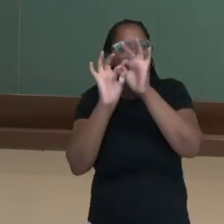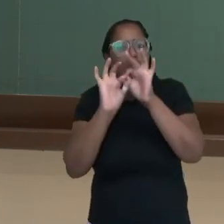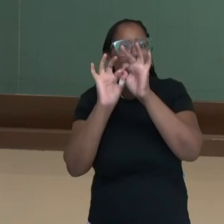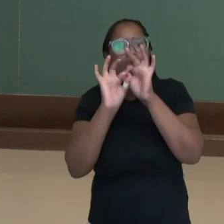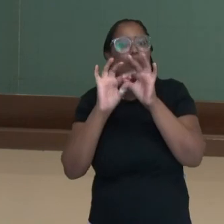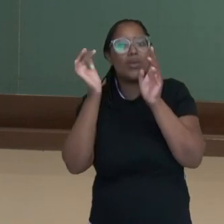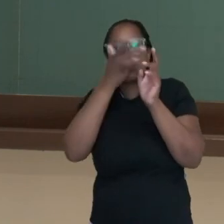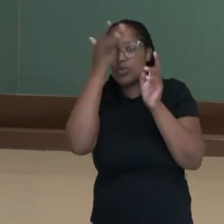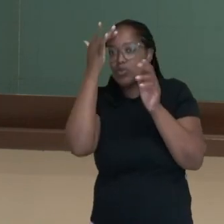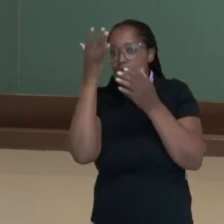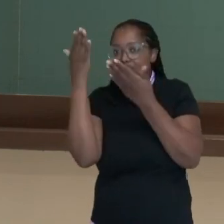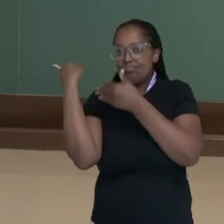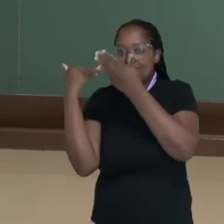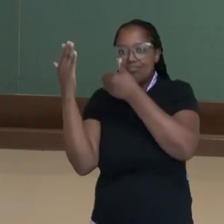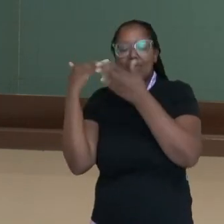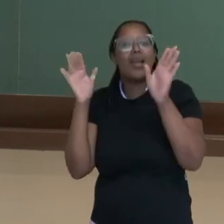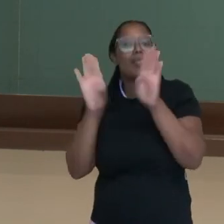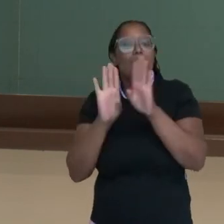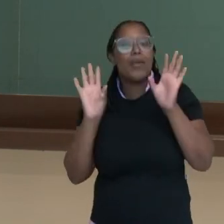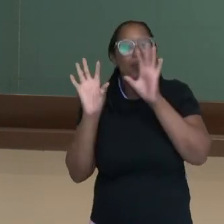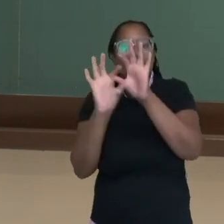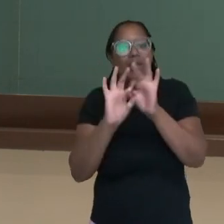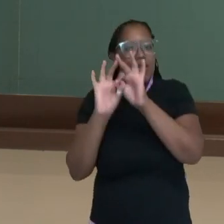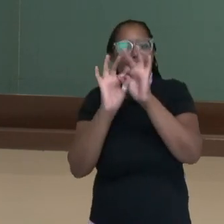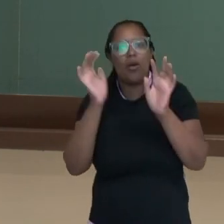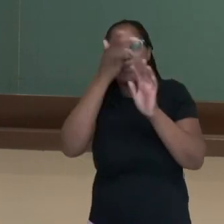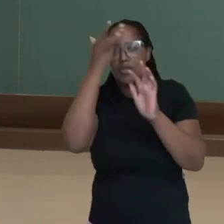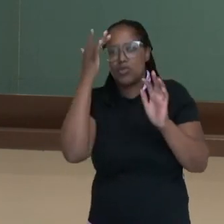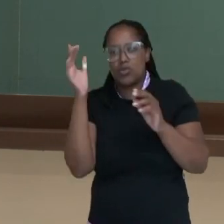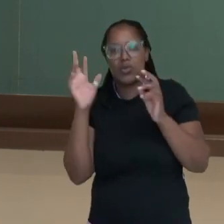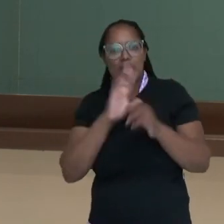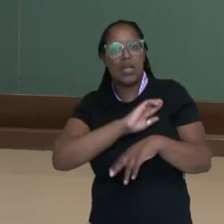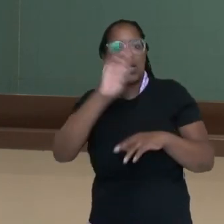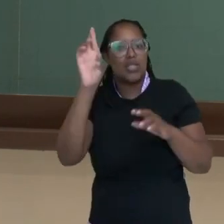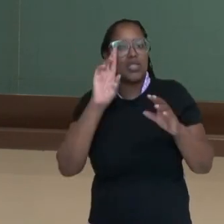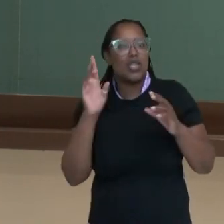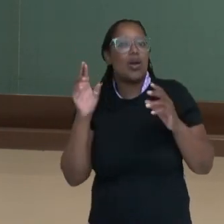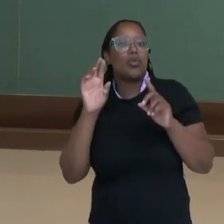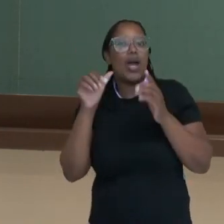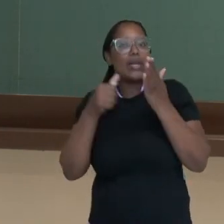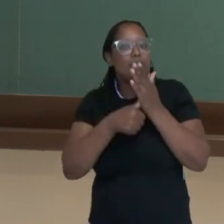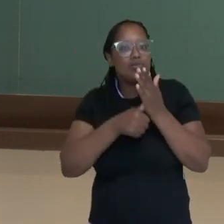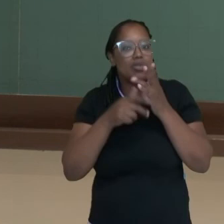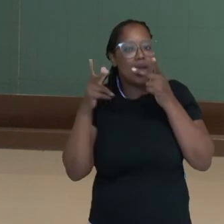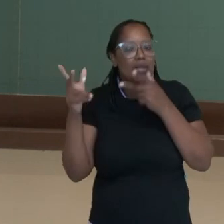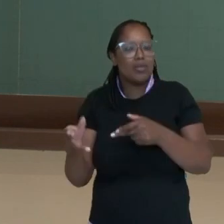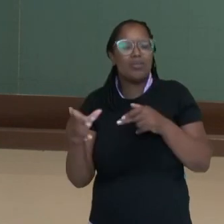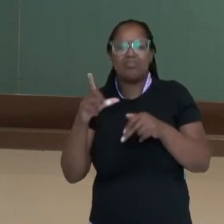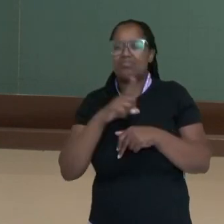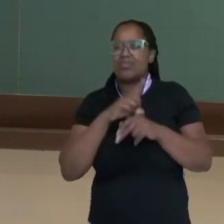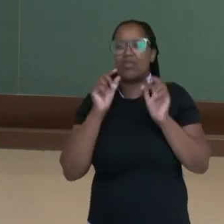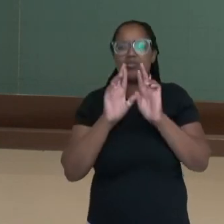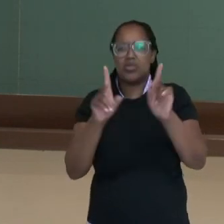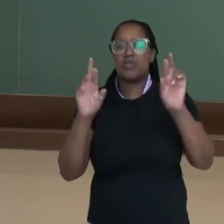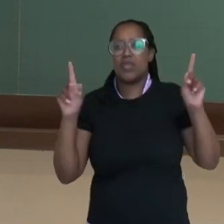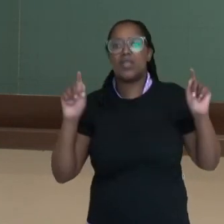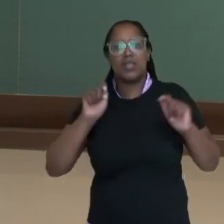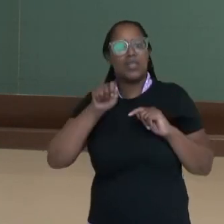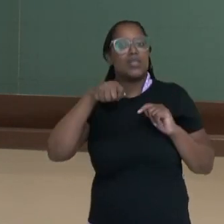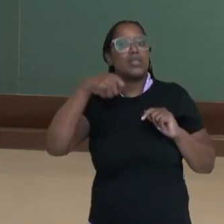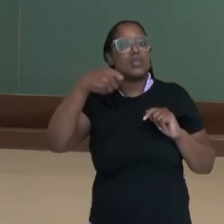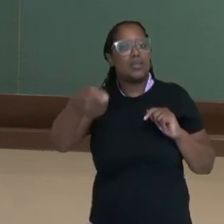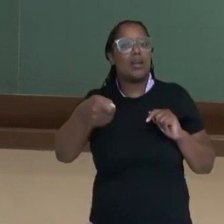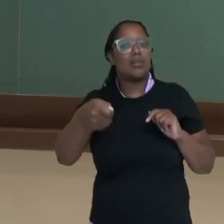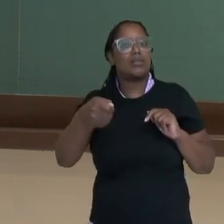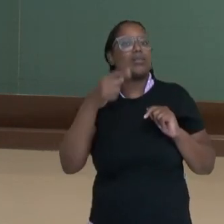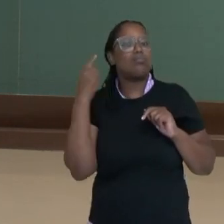sagrado, unem pessoas em suas religiões e cultura numa mesma identidade. Existem diversos tipos de símbolos e